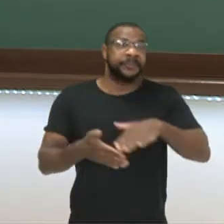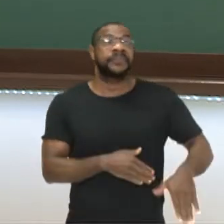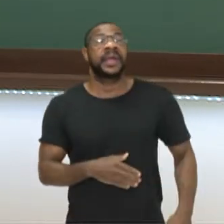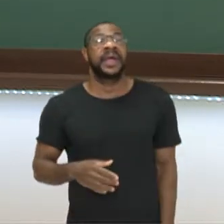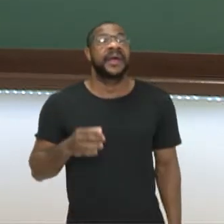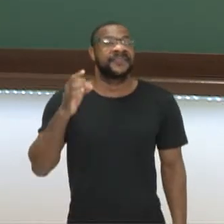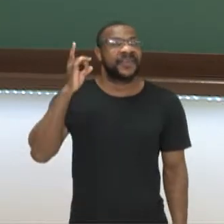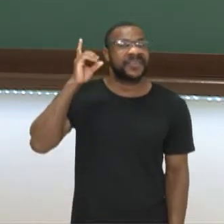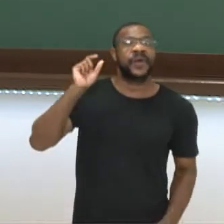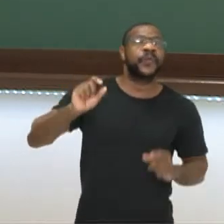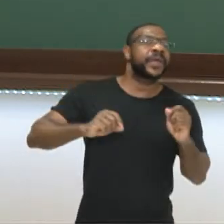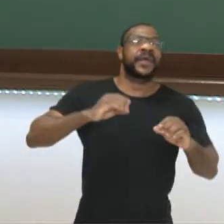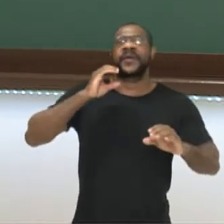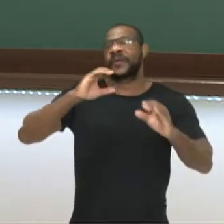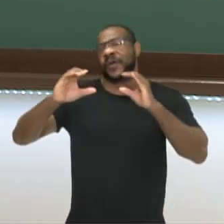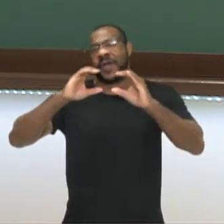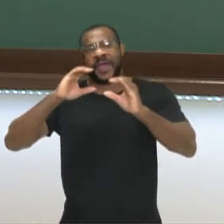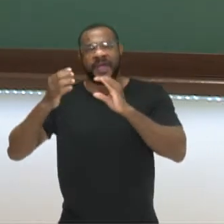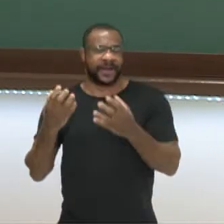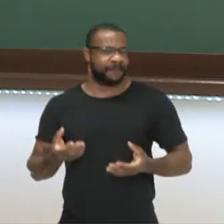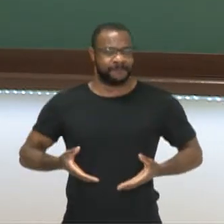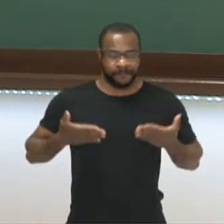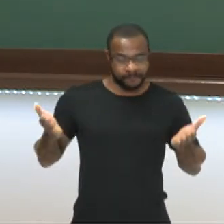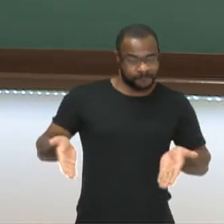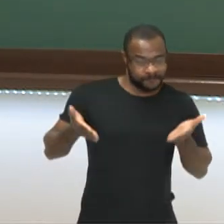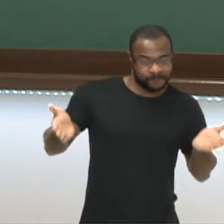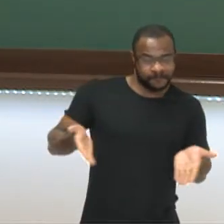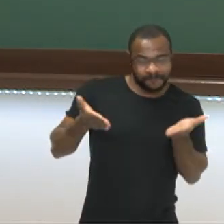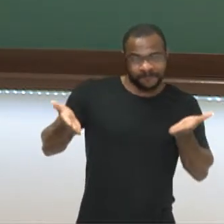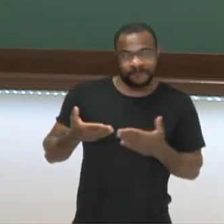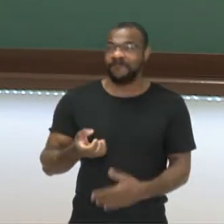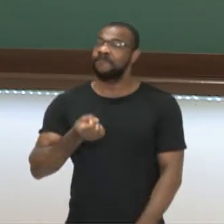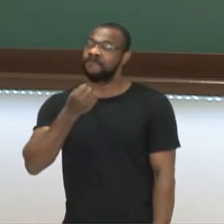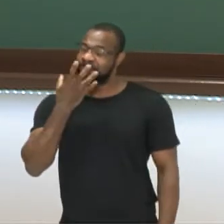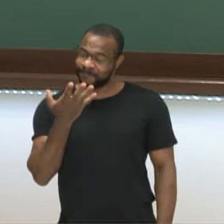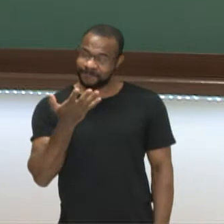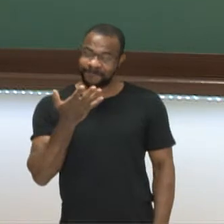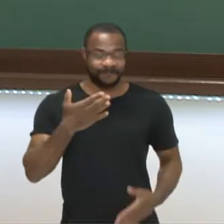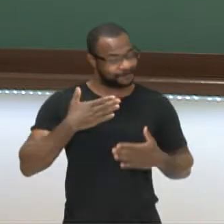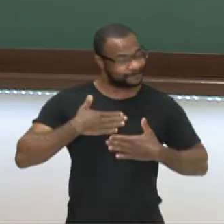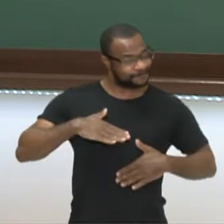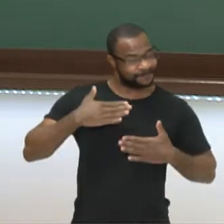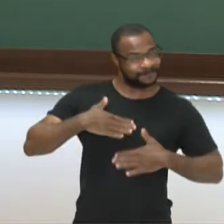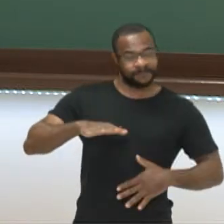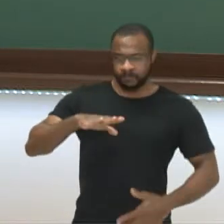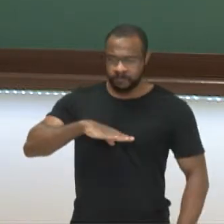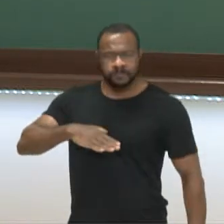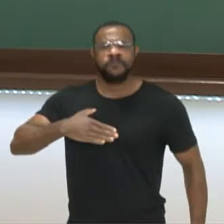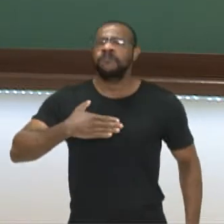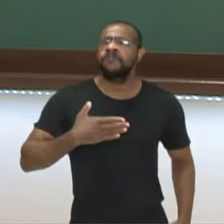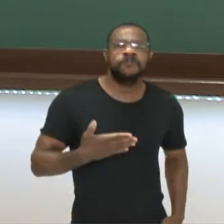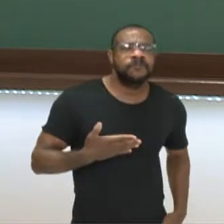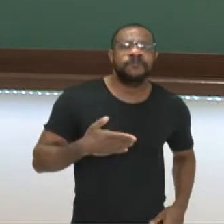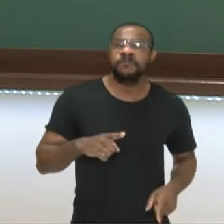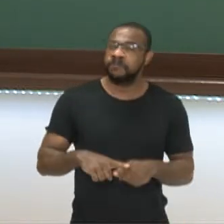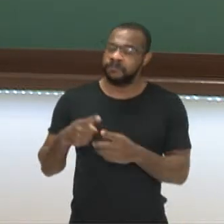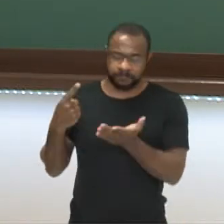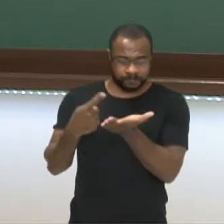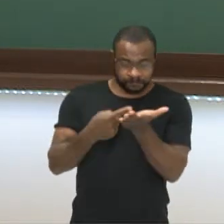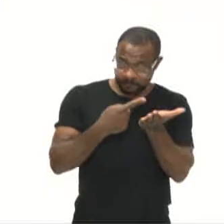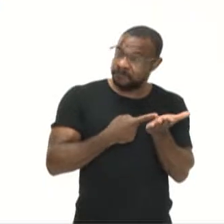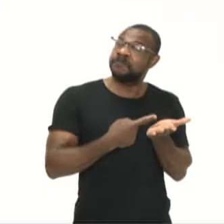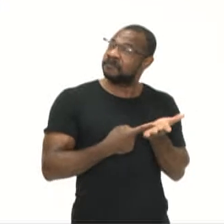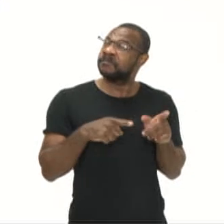comunicação, motivação, espírito de equipe, bom senso, calma, coragem e o comprometimento